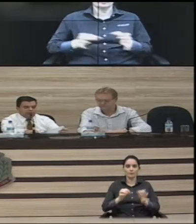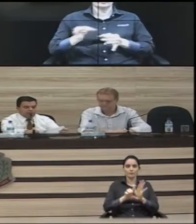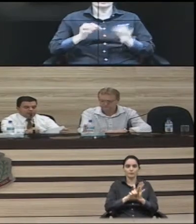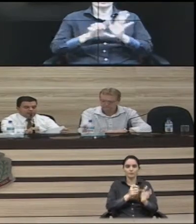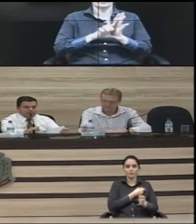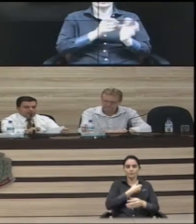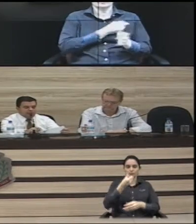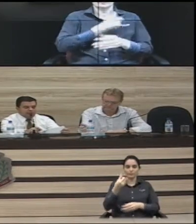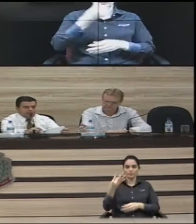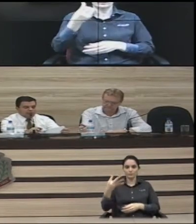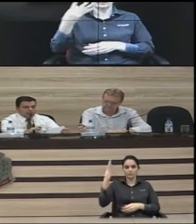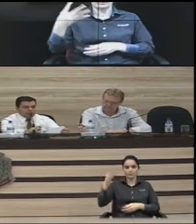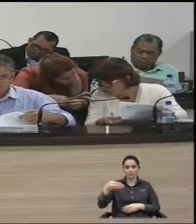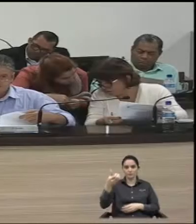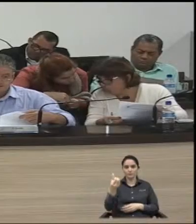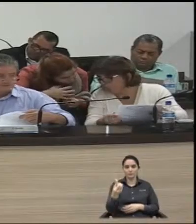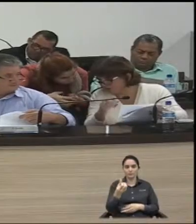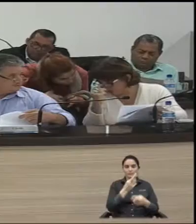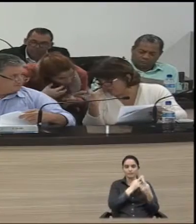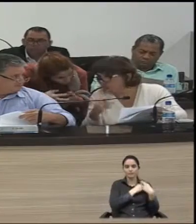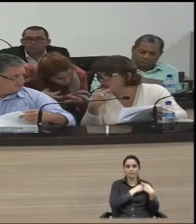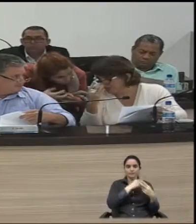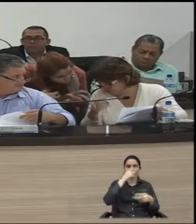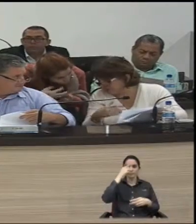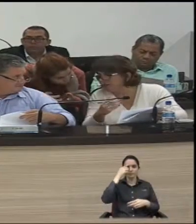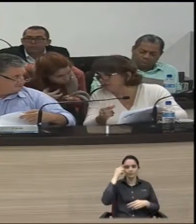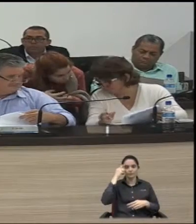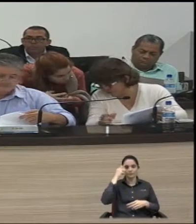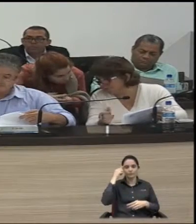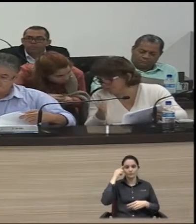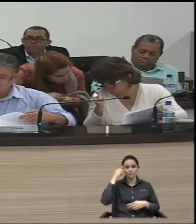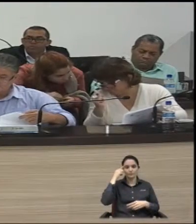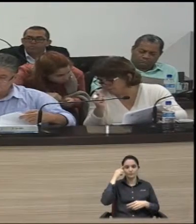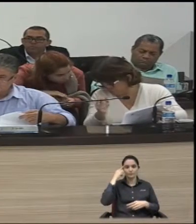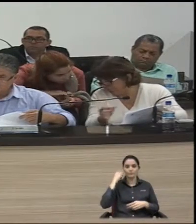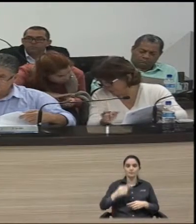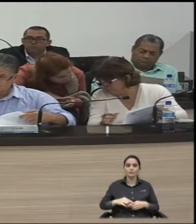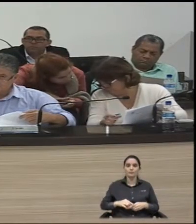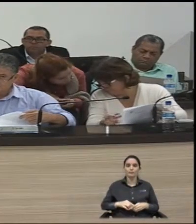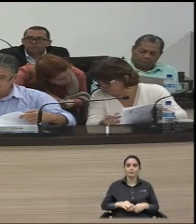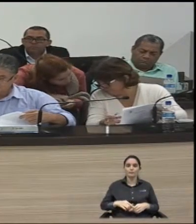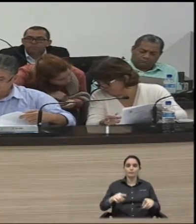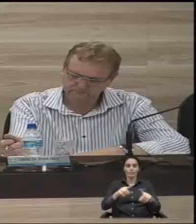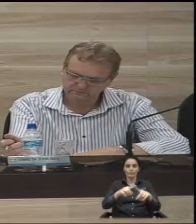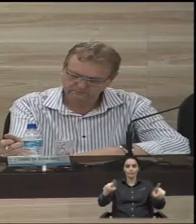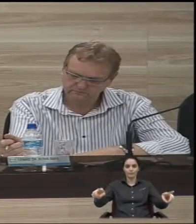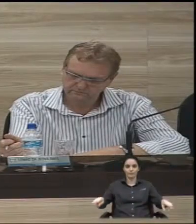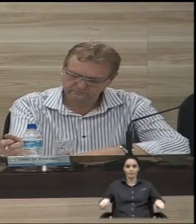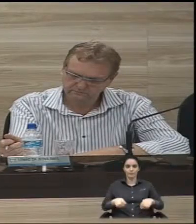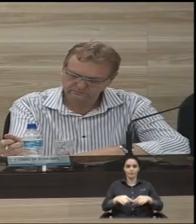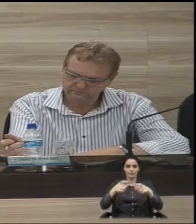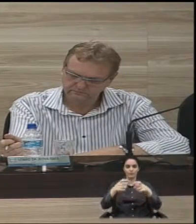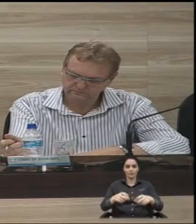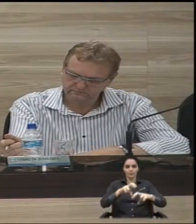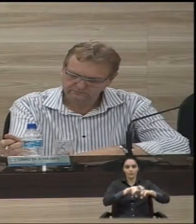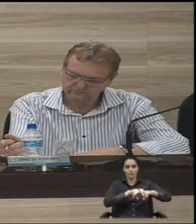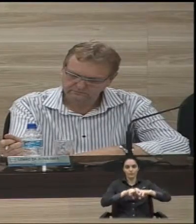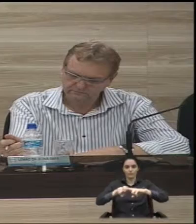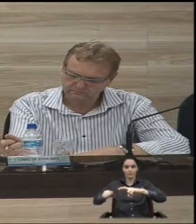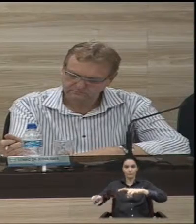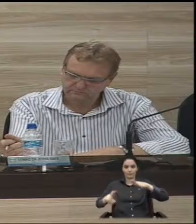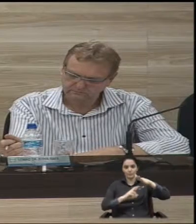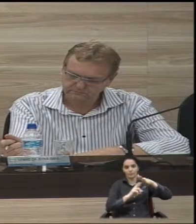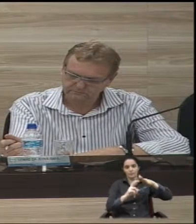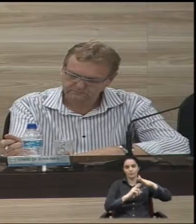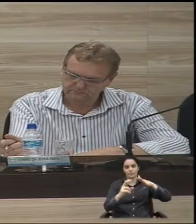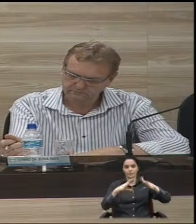de lei número 64/2016, de autoria do nobre vereador Dr. Júlio César Pereira dos Santos, que dispõe sobre estabelecer